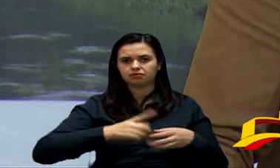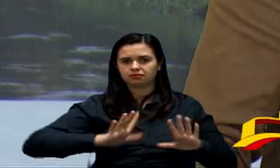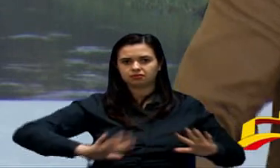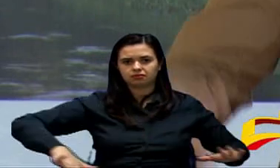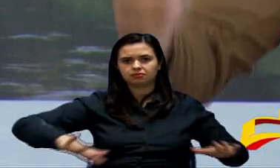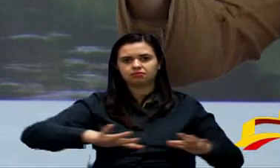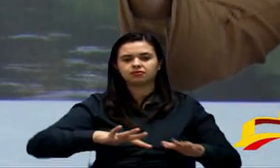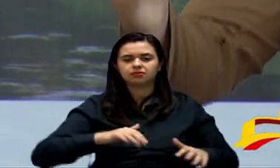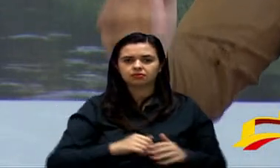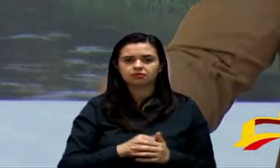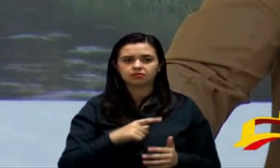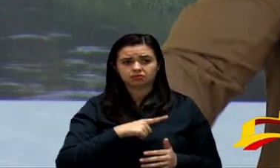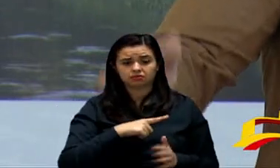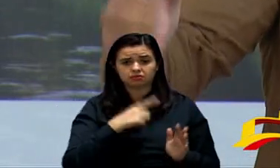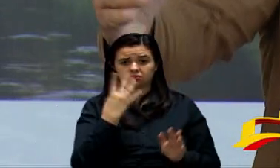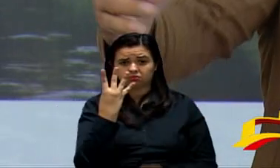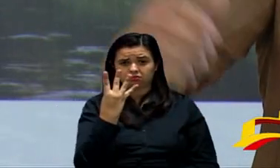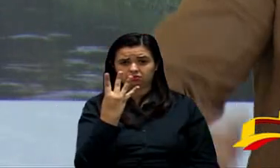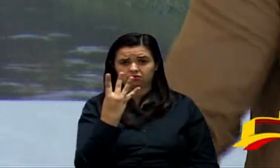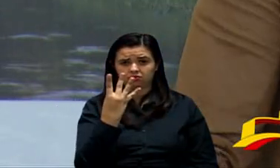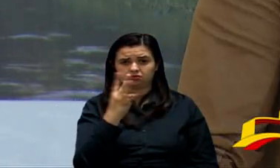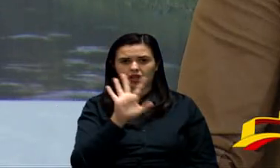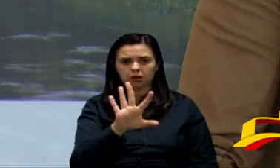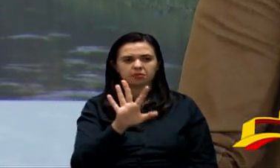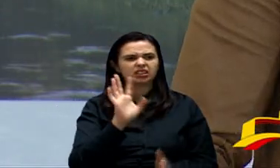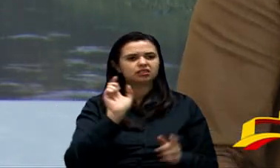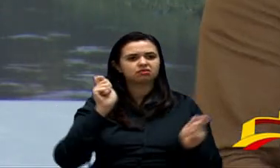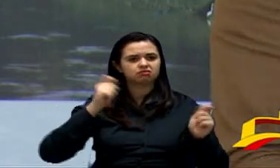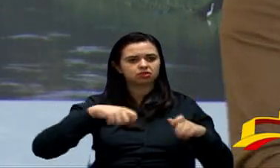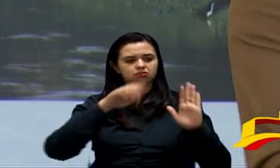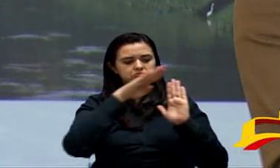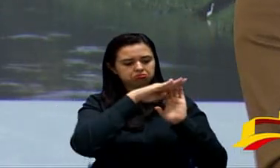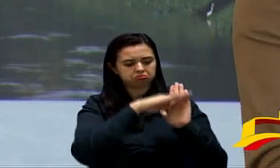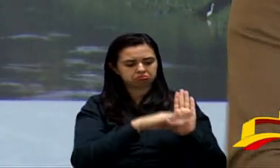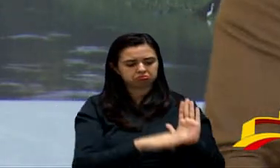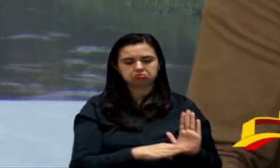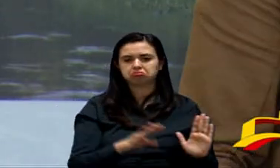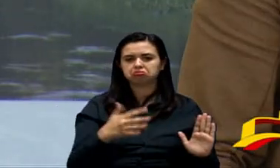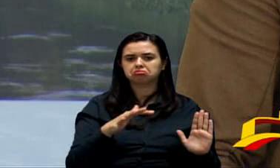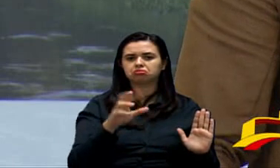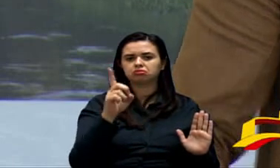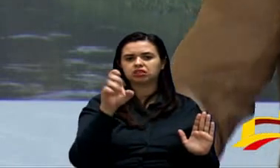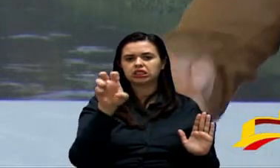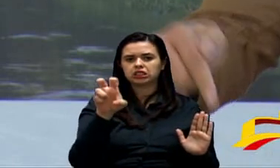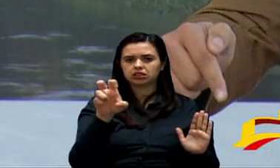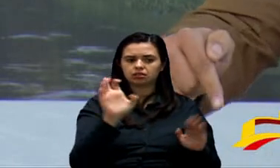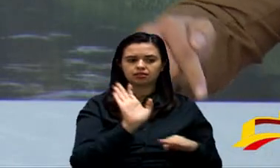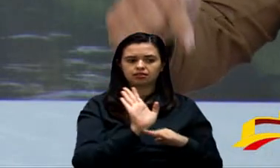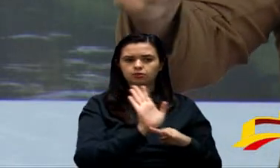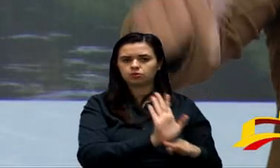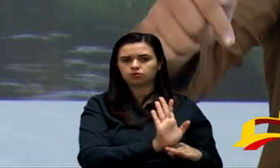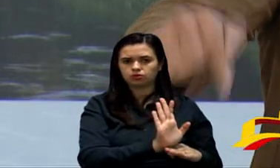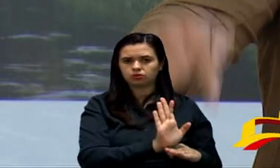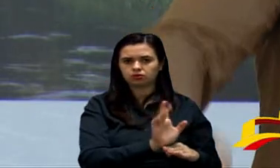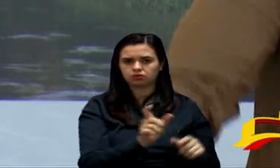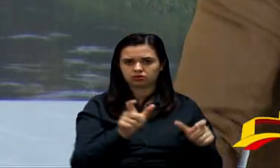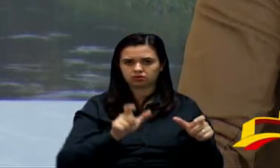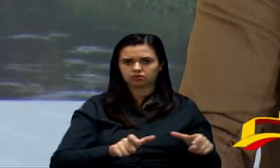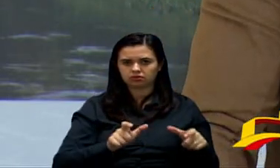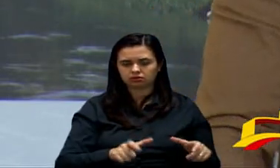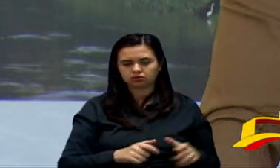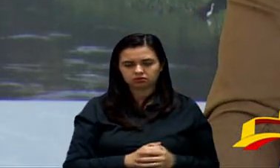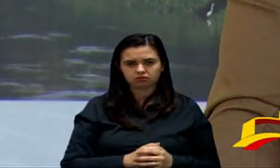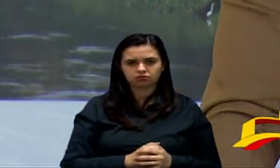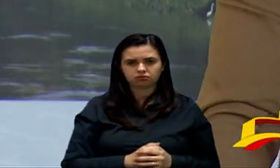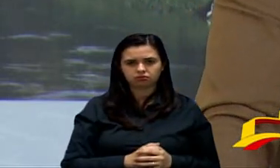aqui. Eu poderia citar uma lista de pelo menos 15. Que mexe com a cidade como um todo. Eu quero ver a somatória